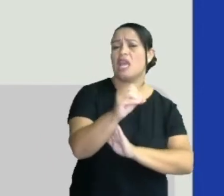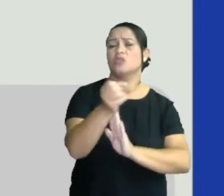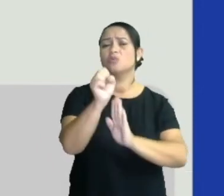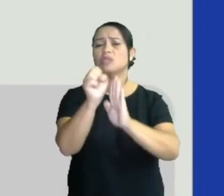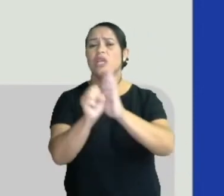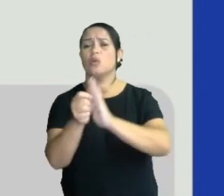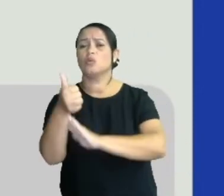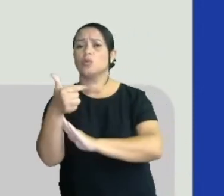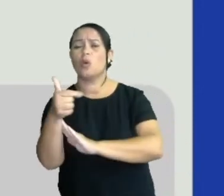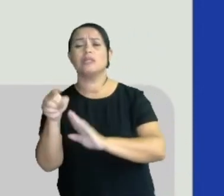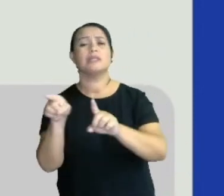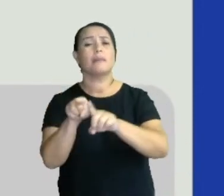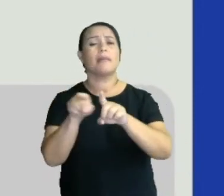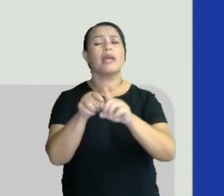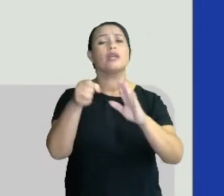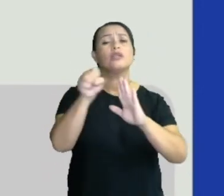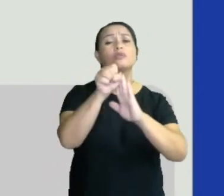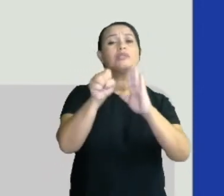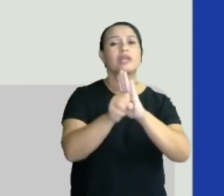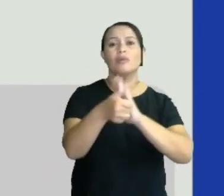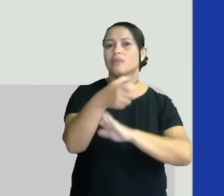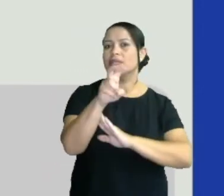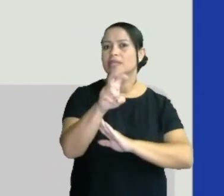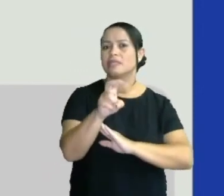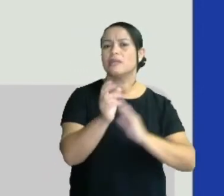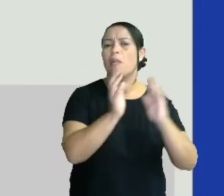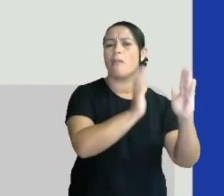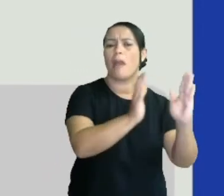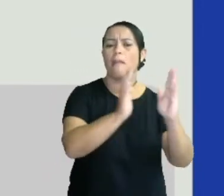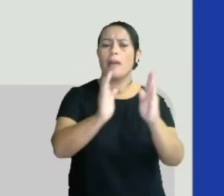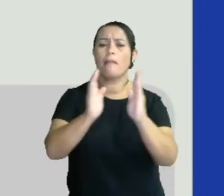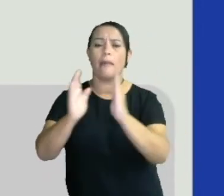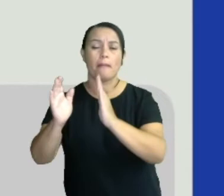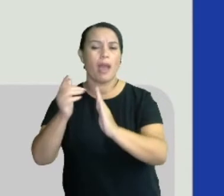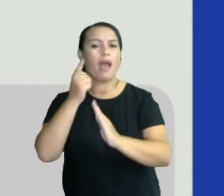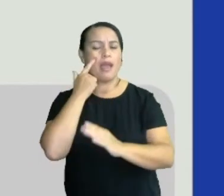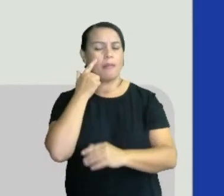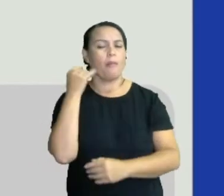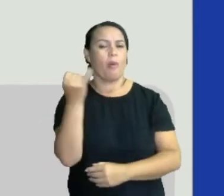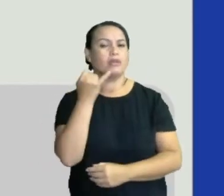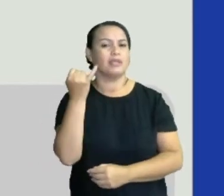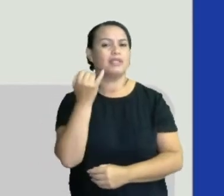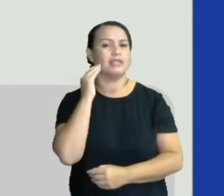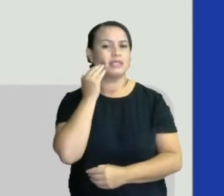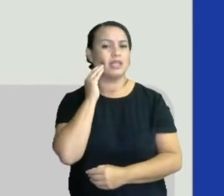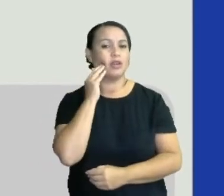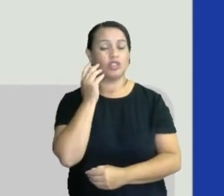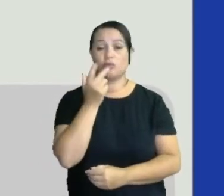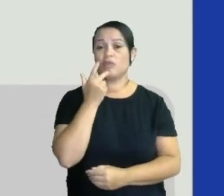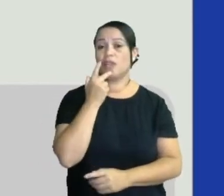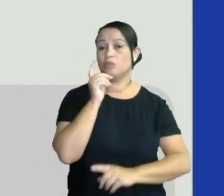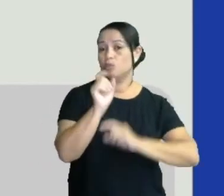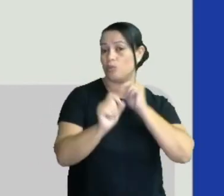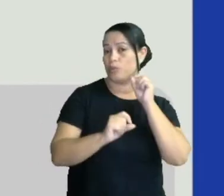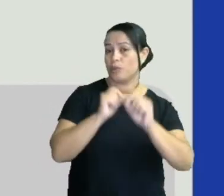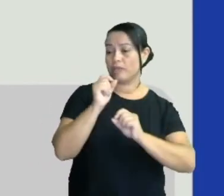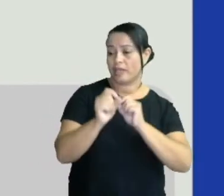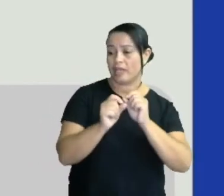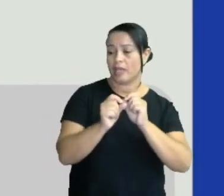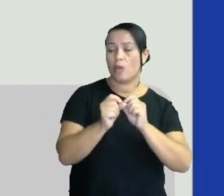no século XV, como ela já está formada. É importante frisar. A gente está falando sobre